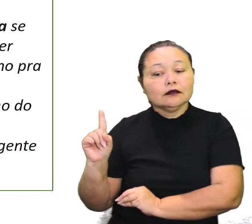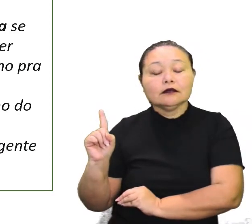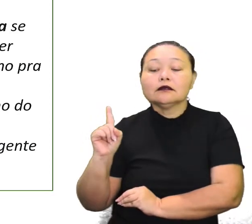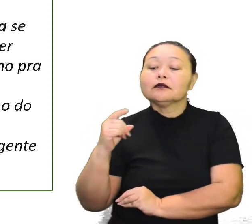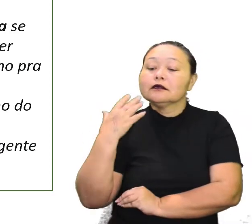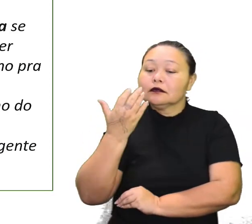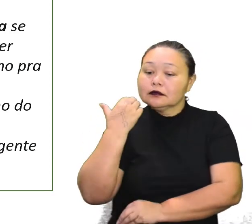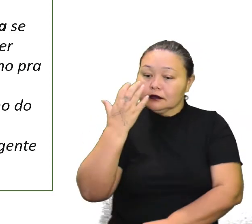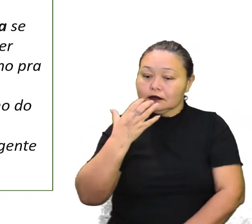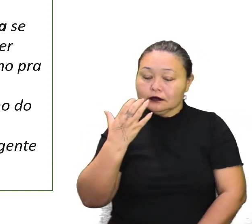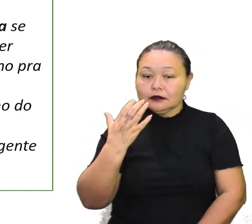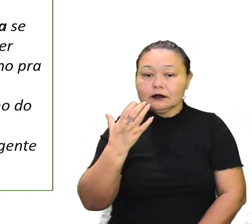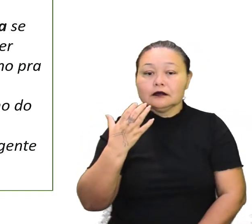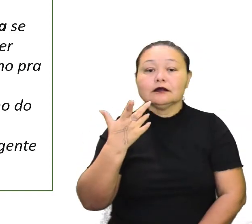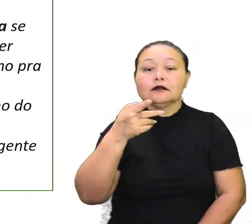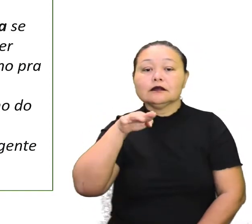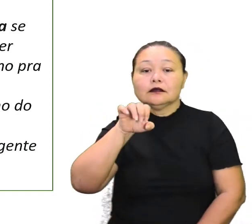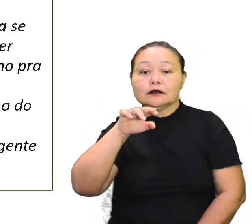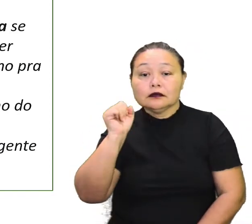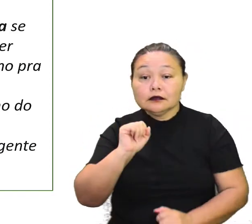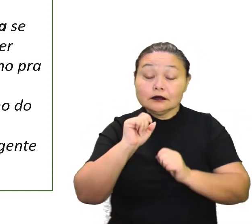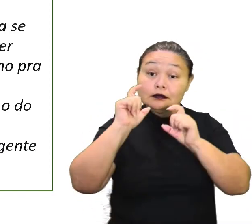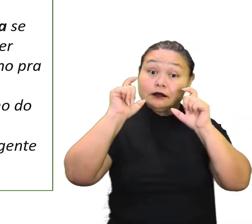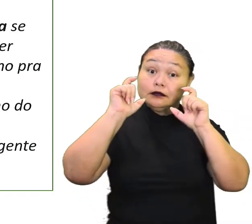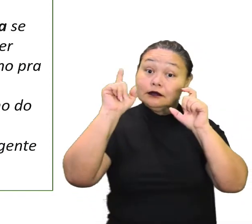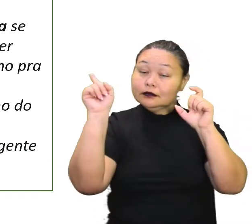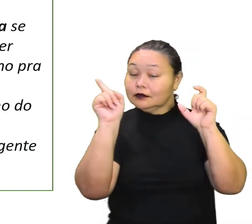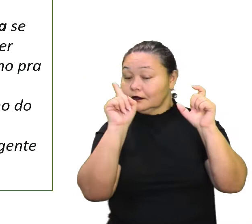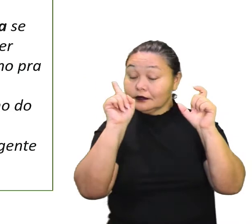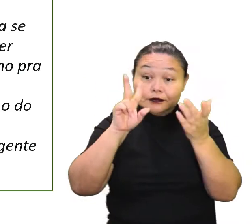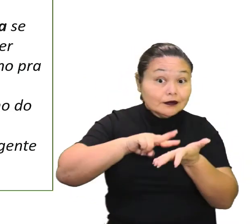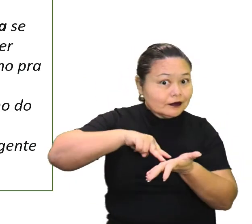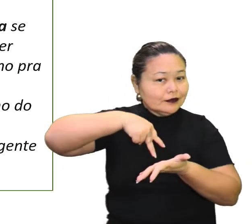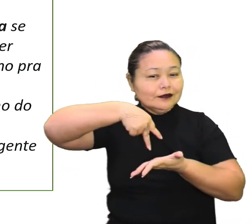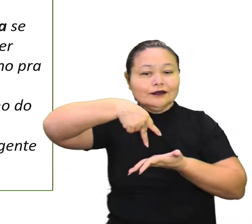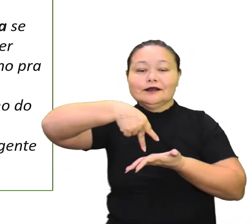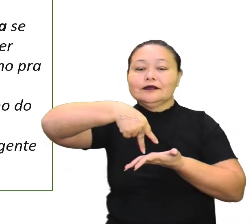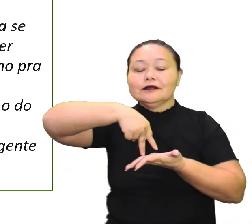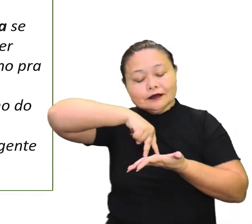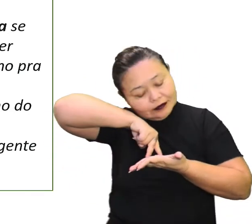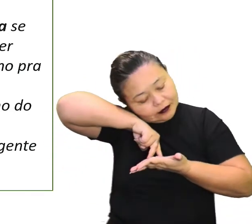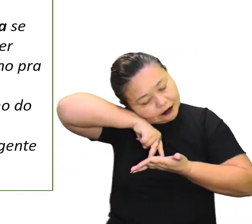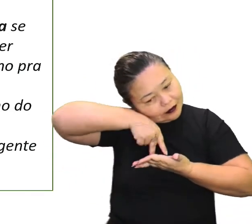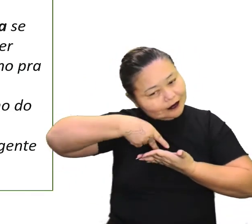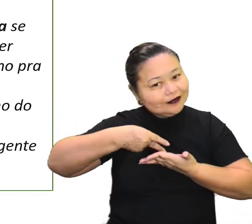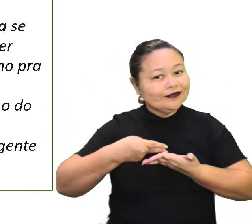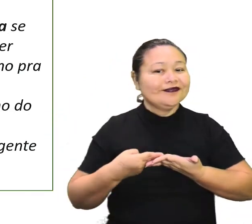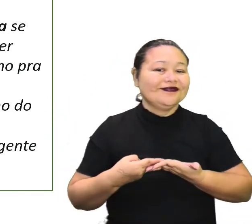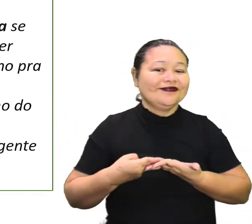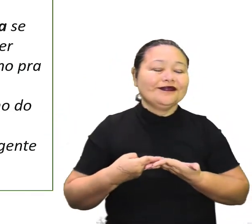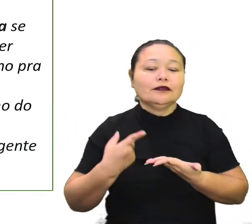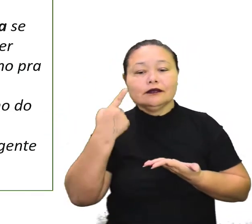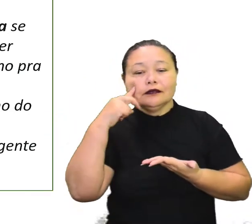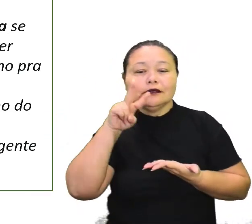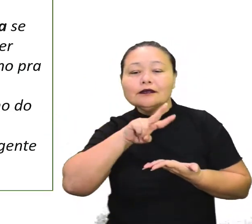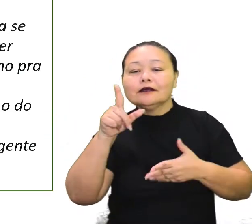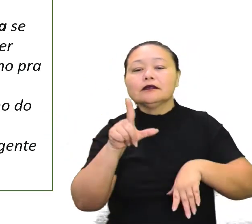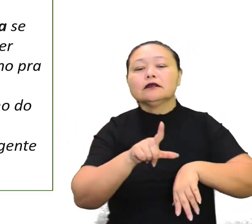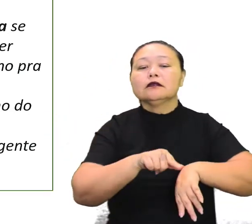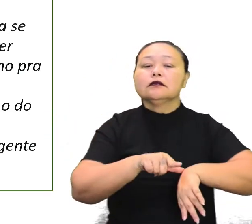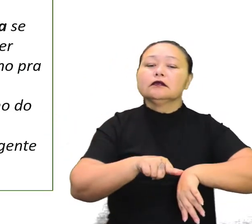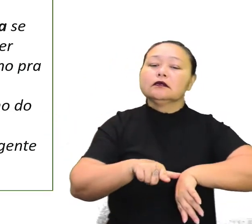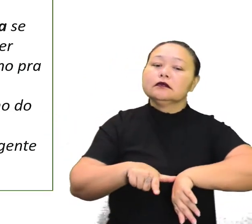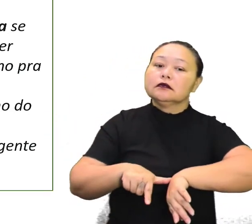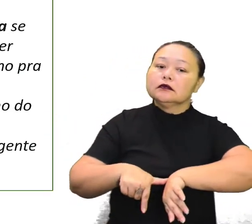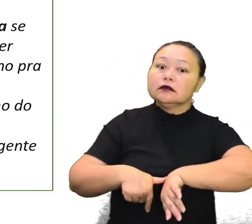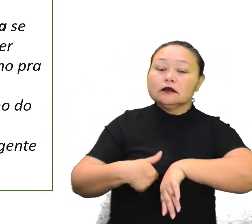desse gênero música. Eduardo abriu os olhos, mas não quis se levantar. Ficou deitado e viu que